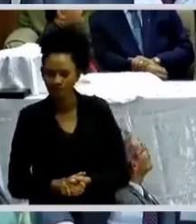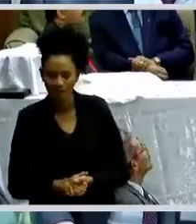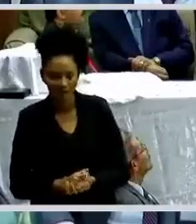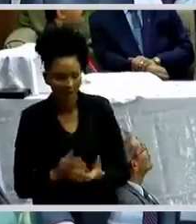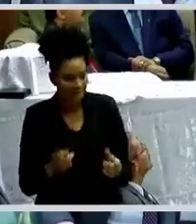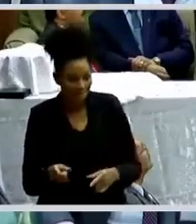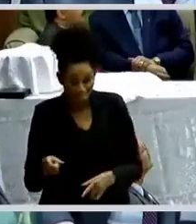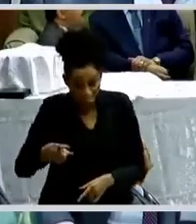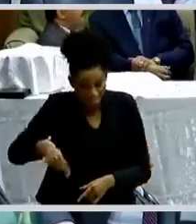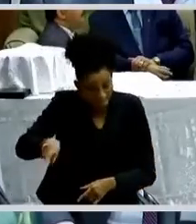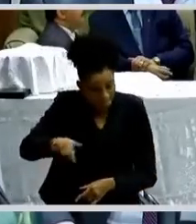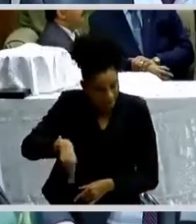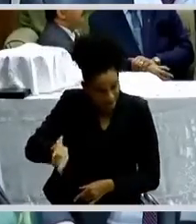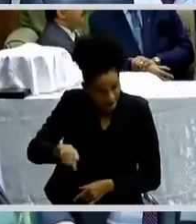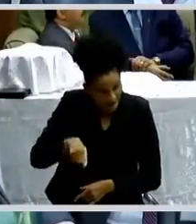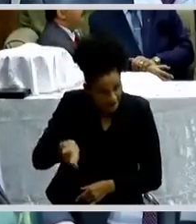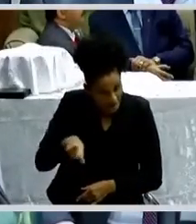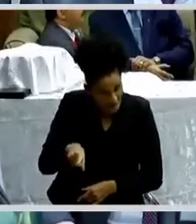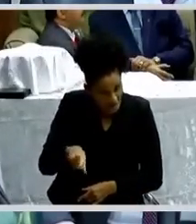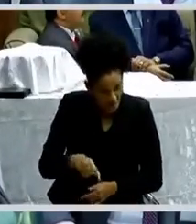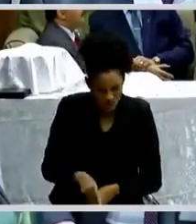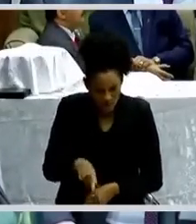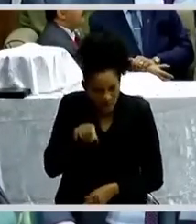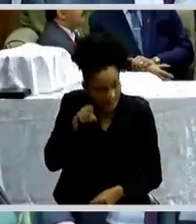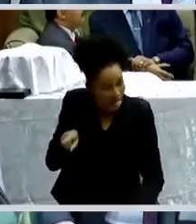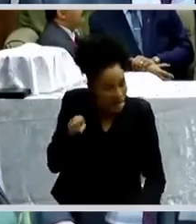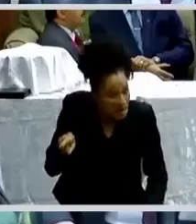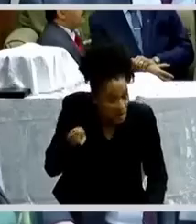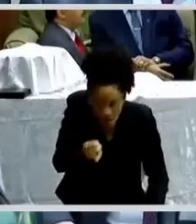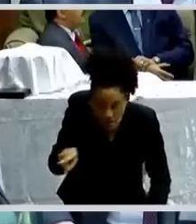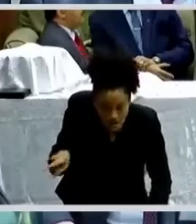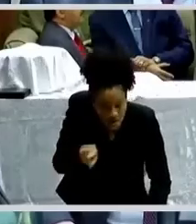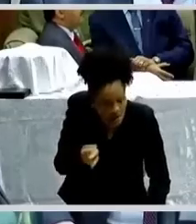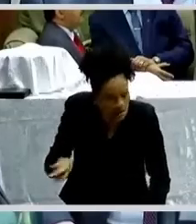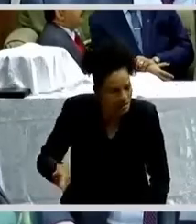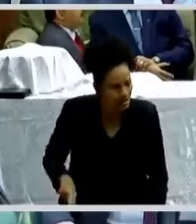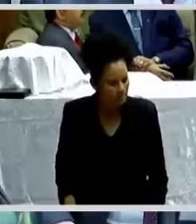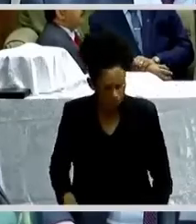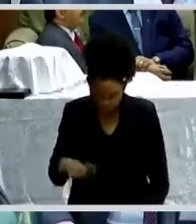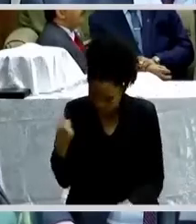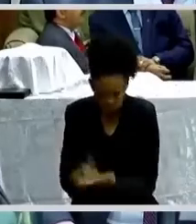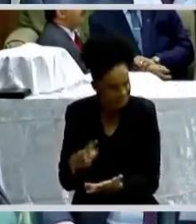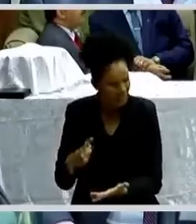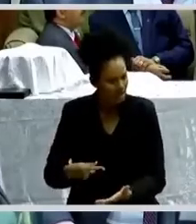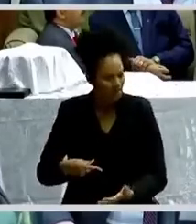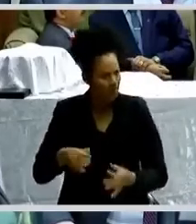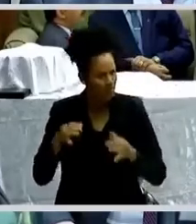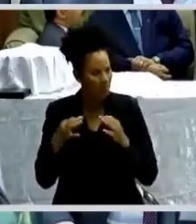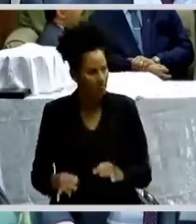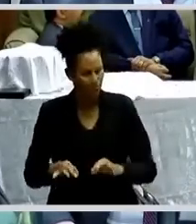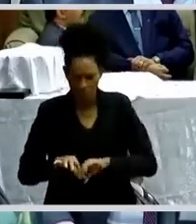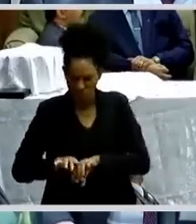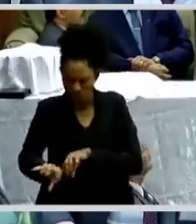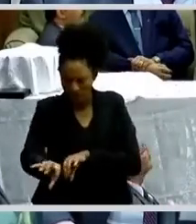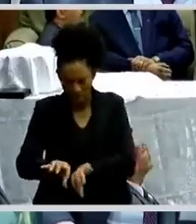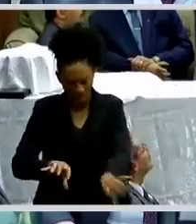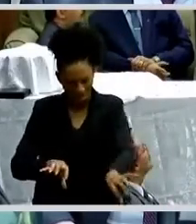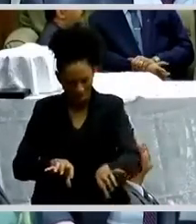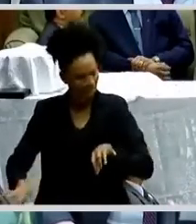Para eles, foram eles que determinaram a segregação.